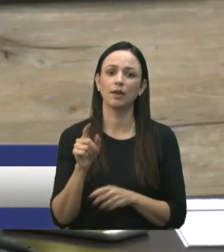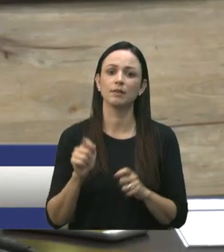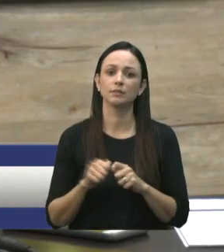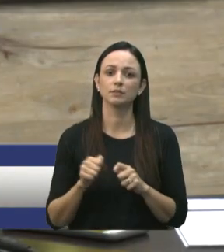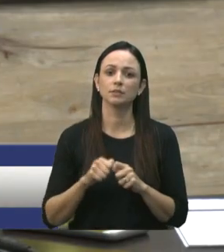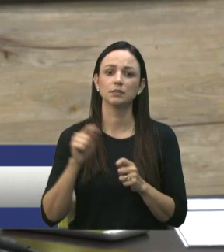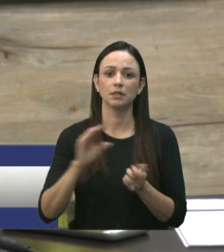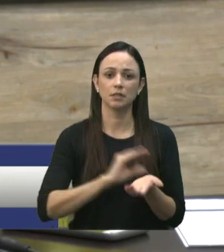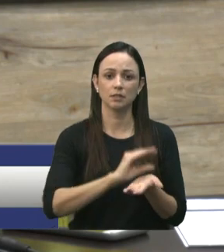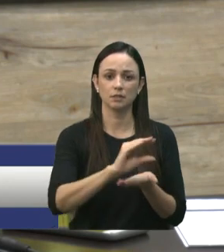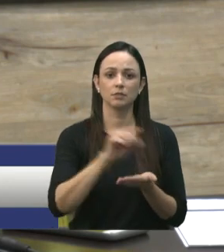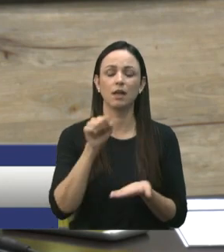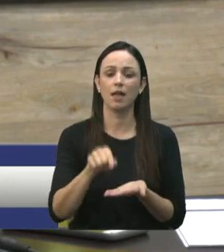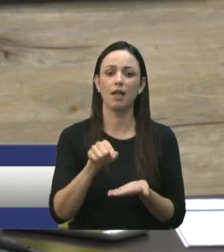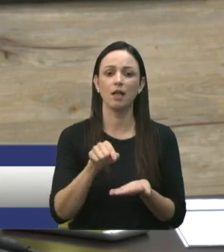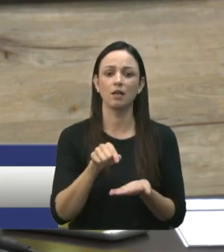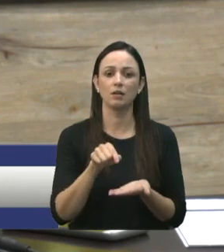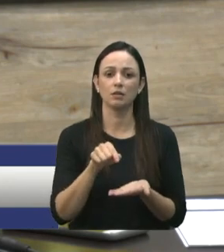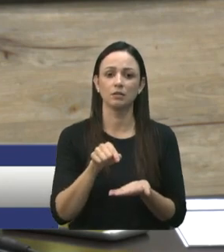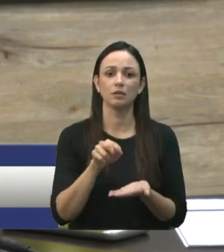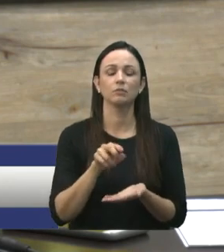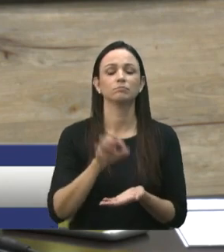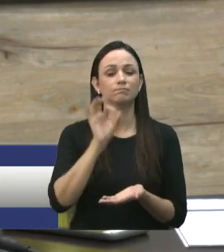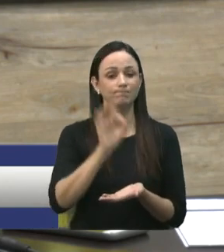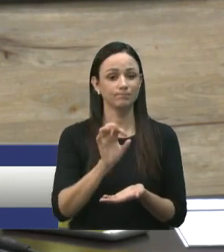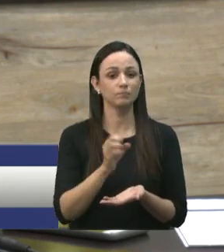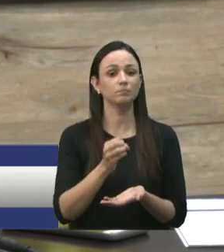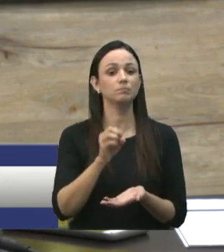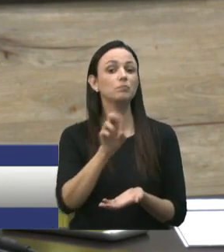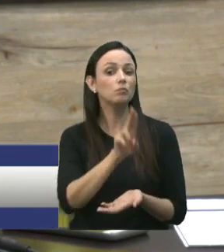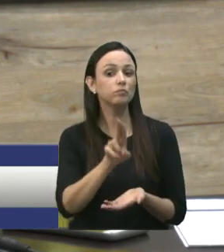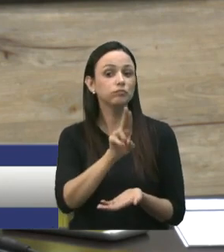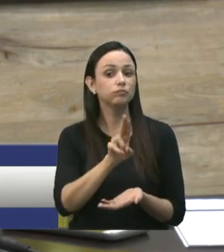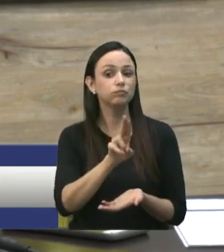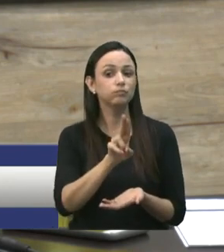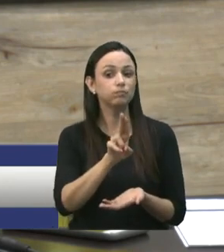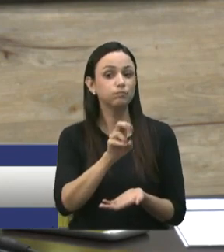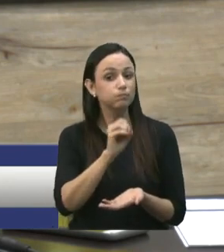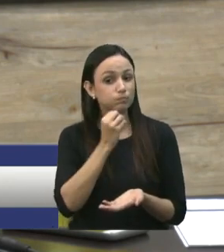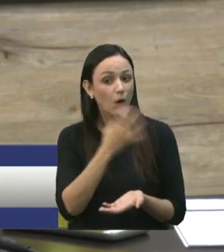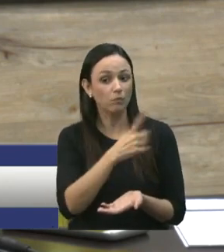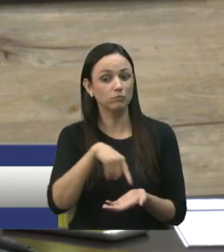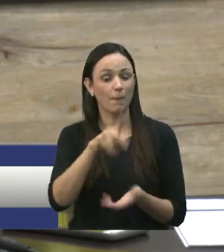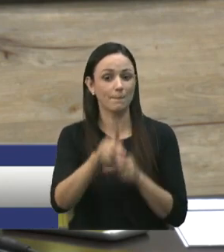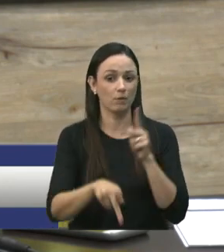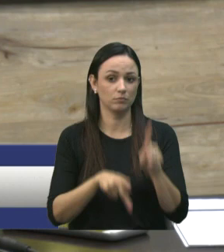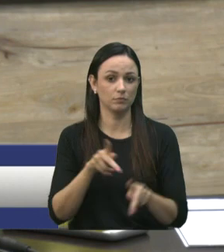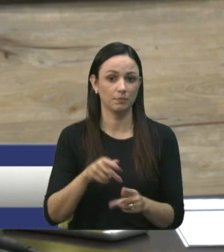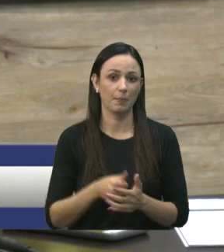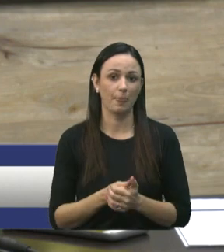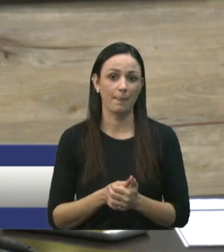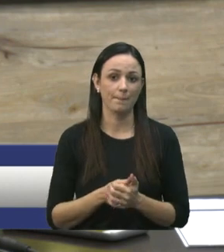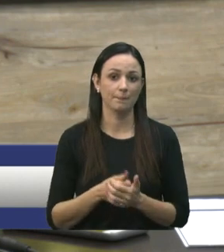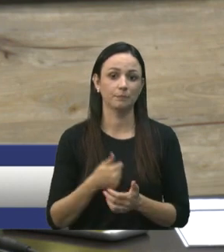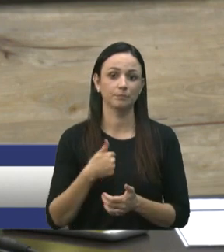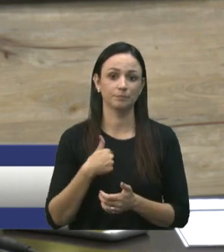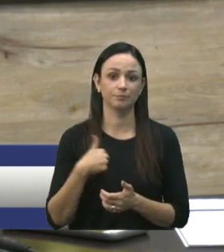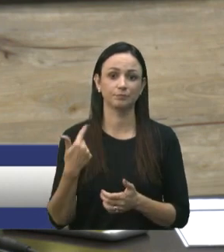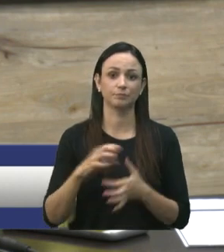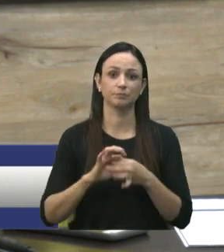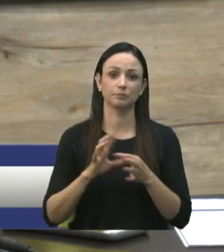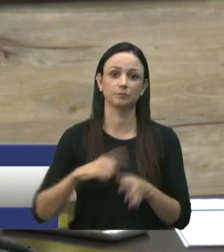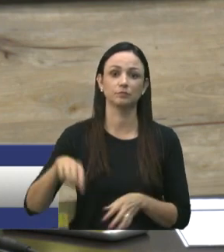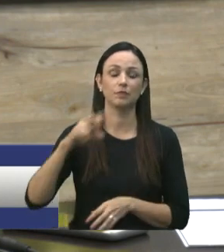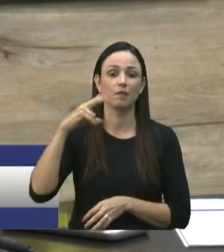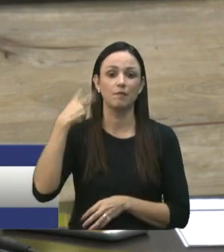essas emendas sejam realmente úteis às necessidades dos nossos munícipes. Então, a gente está se colocando à disposição de todos